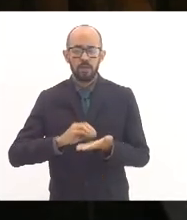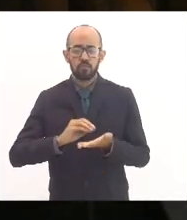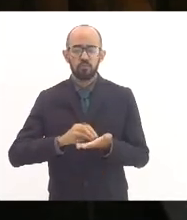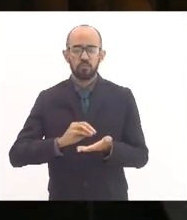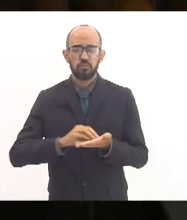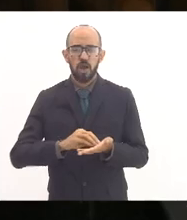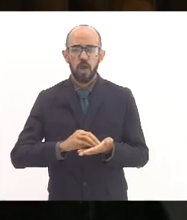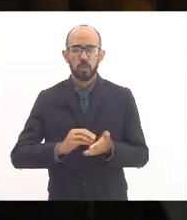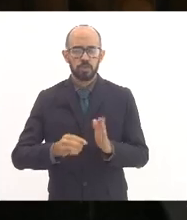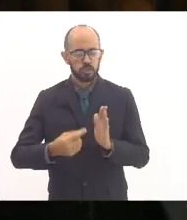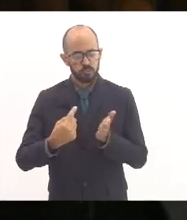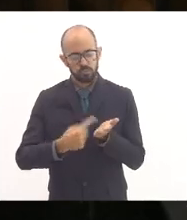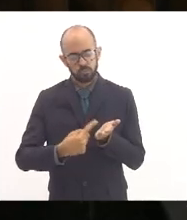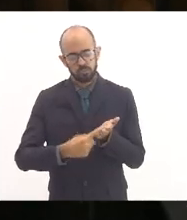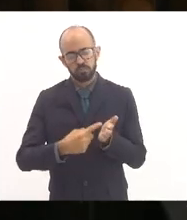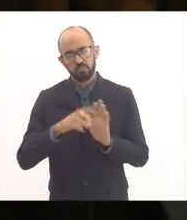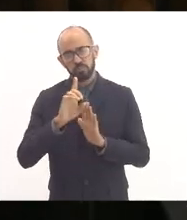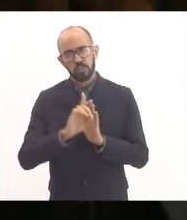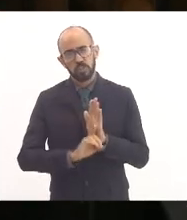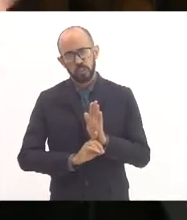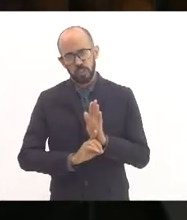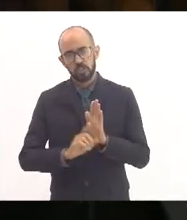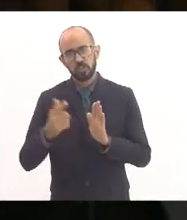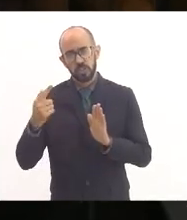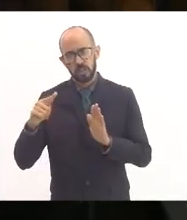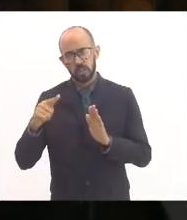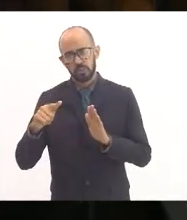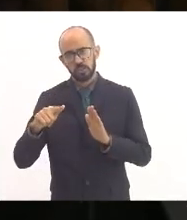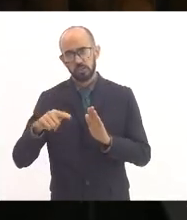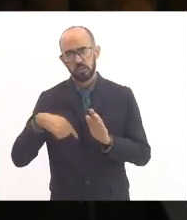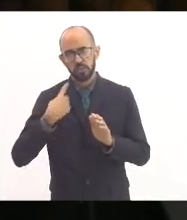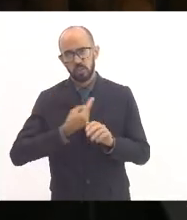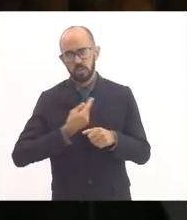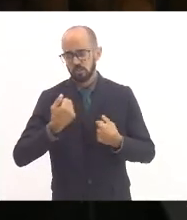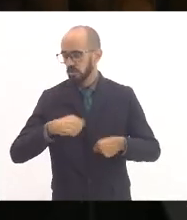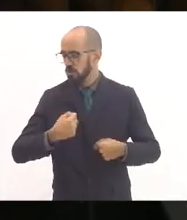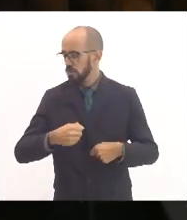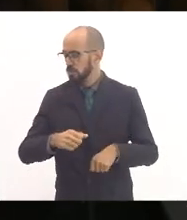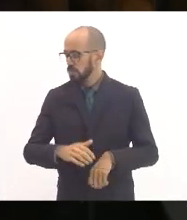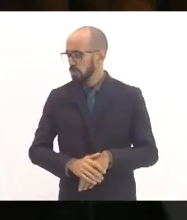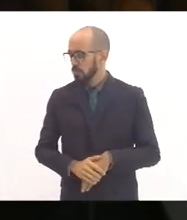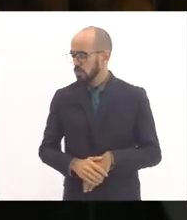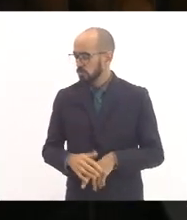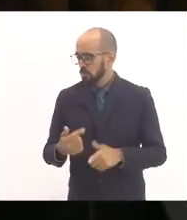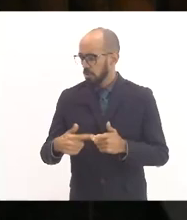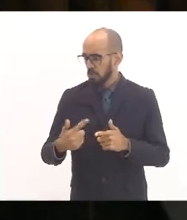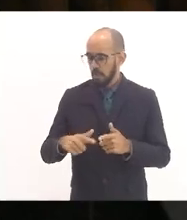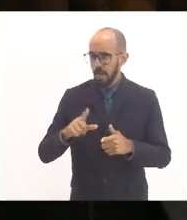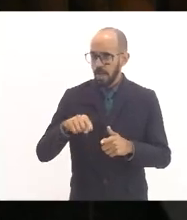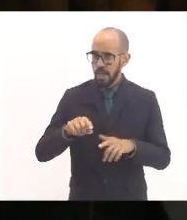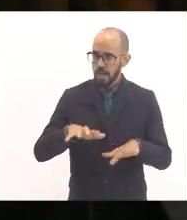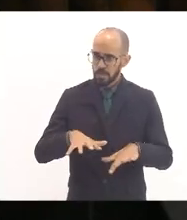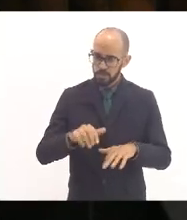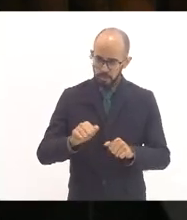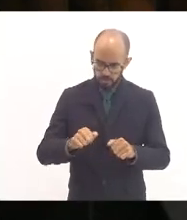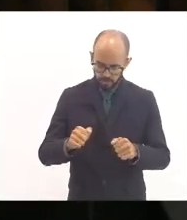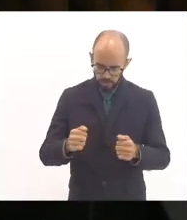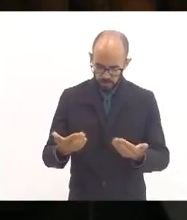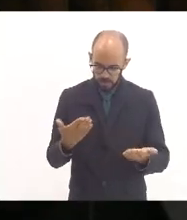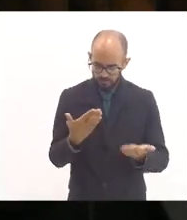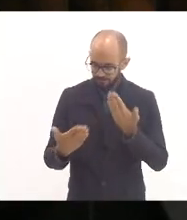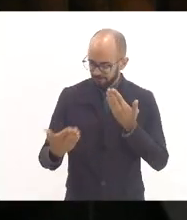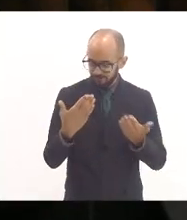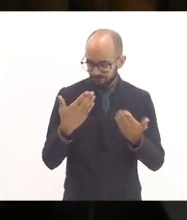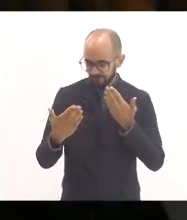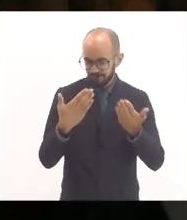de direito garantias prerrogativas e tal que nós precisamos ter esse aqui é o problema esse disparate esse descompasso